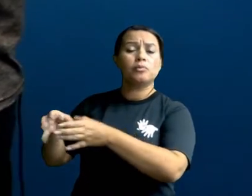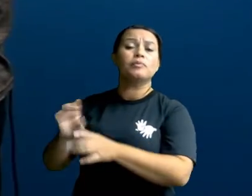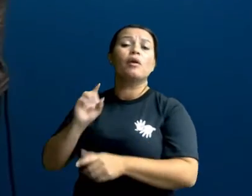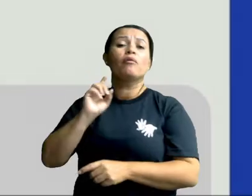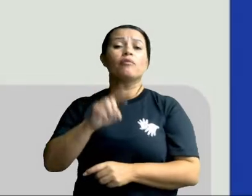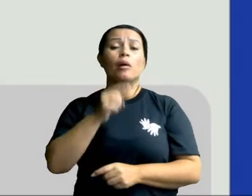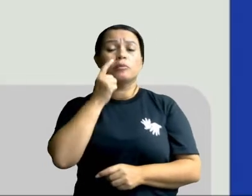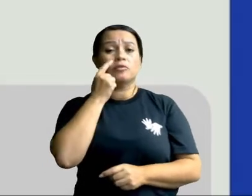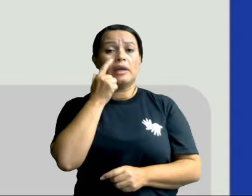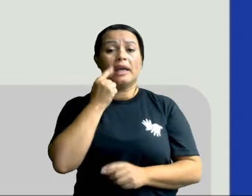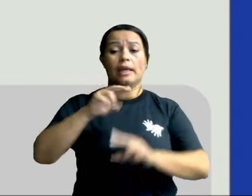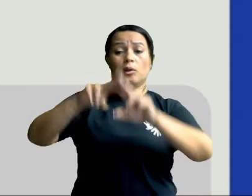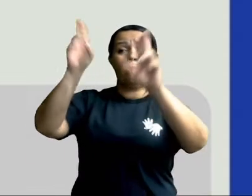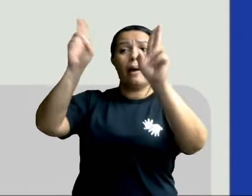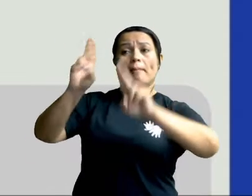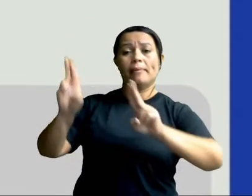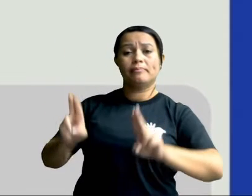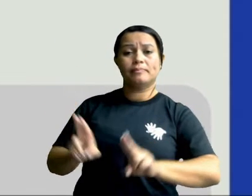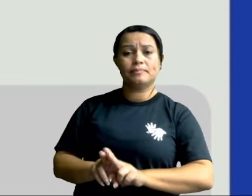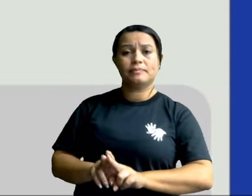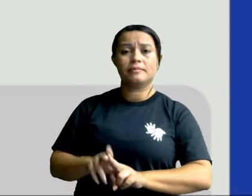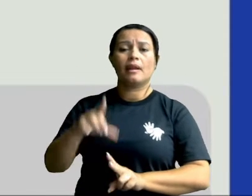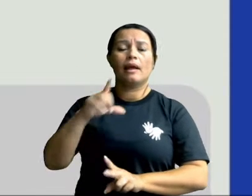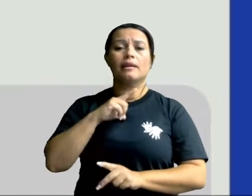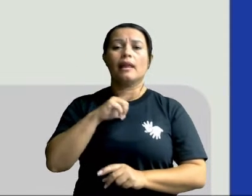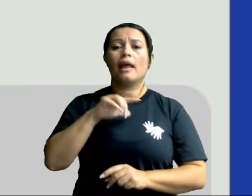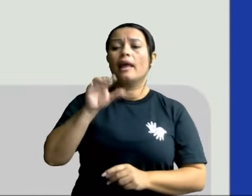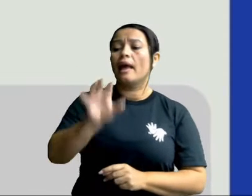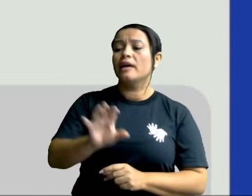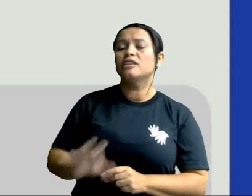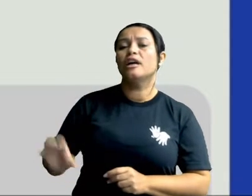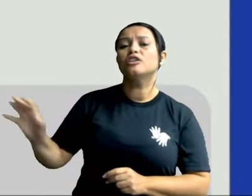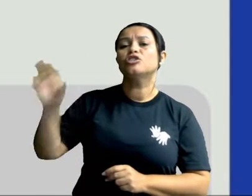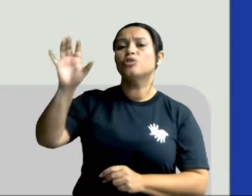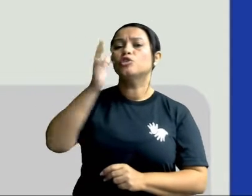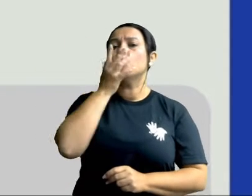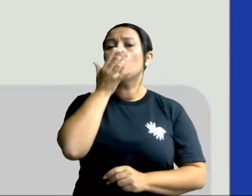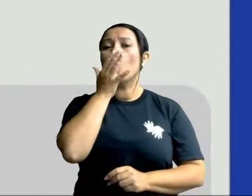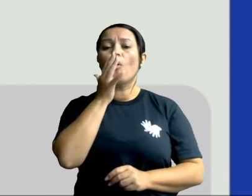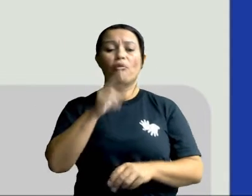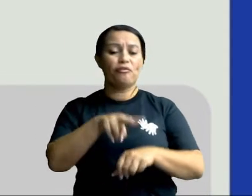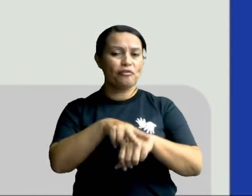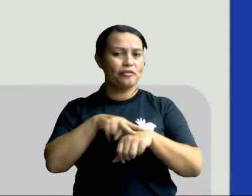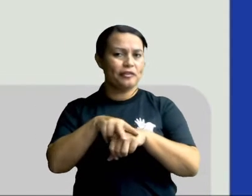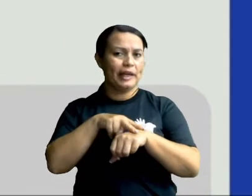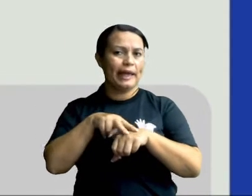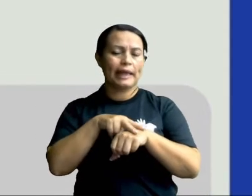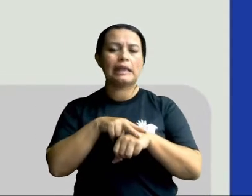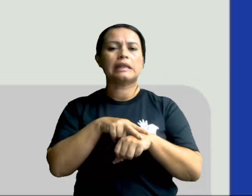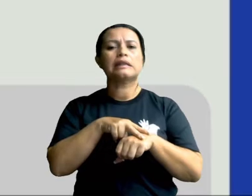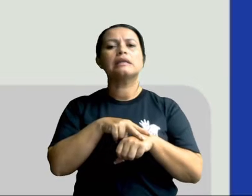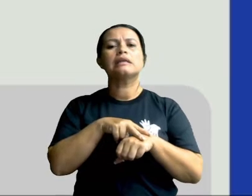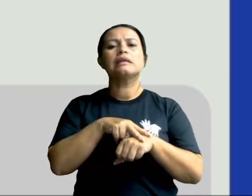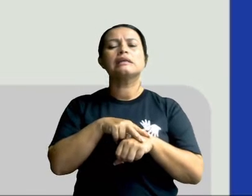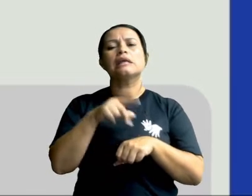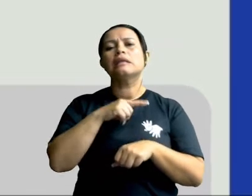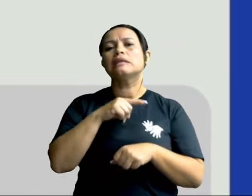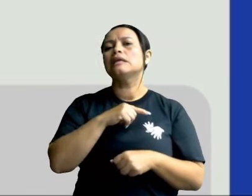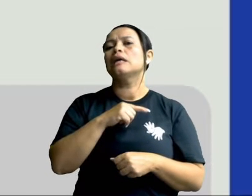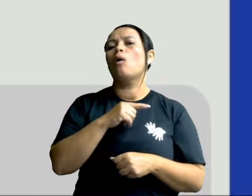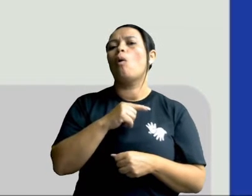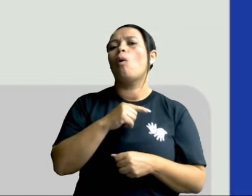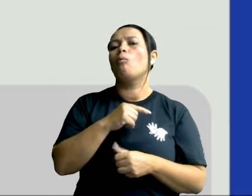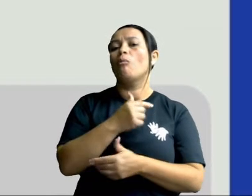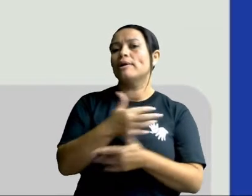nós temos aqui no mapa essas regiões, né, listradas em verde, que eram possessões